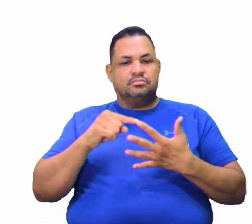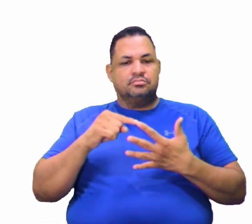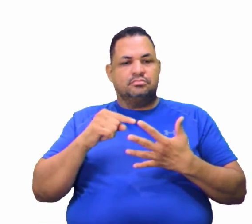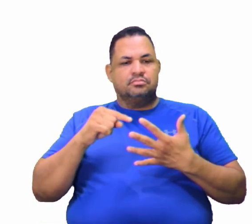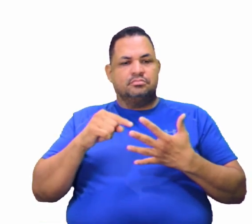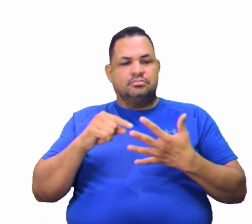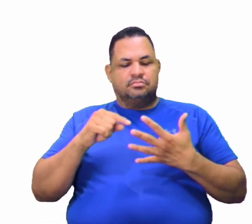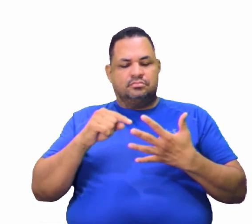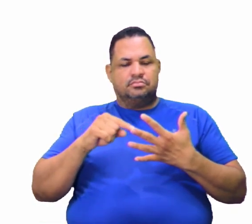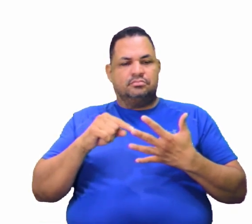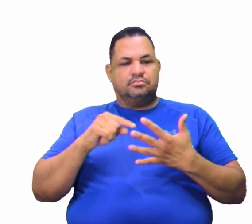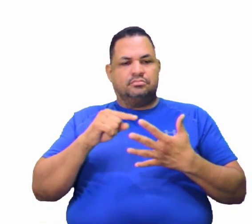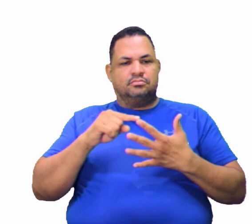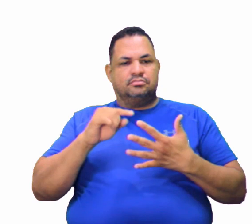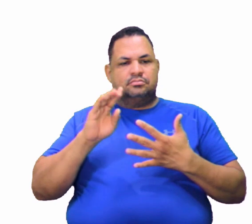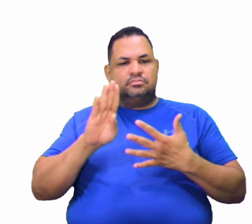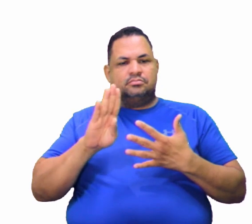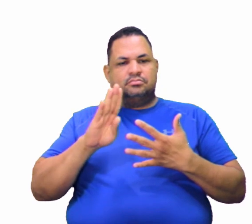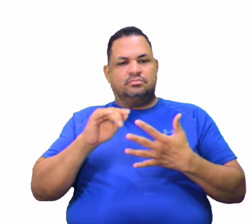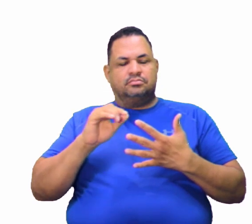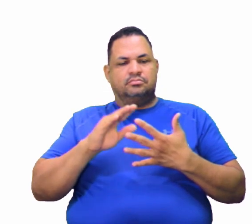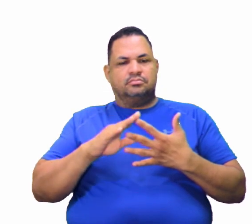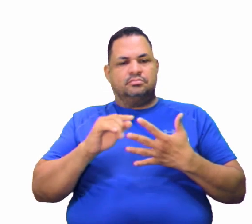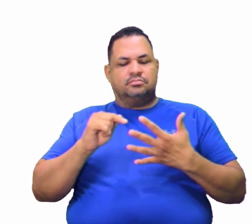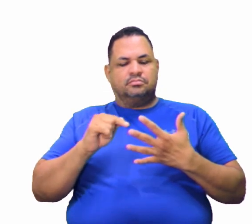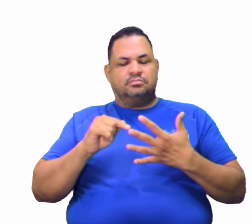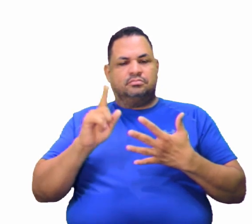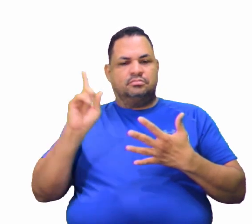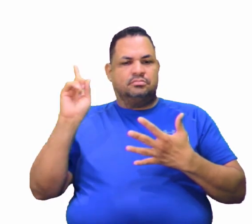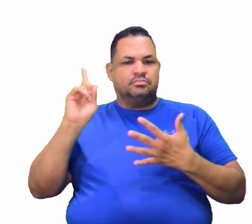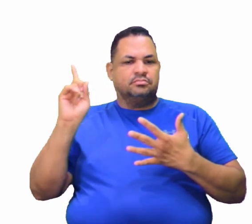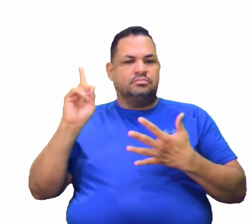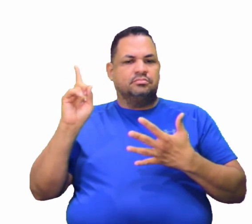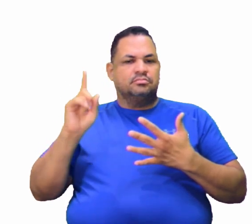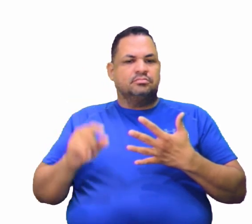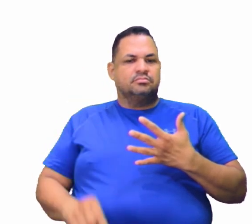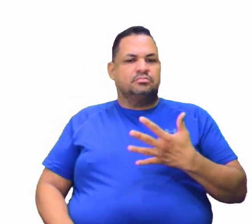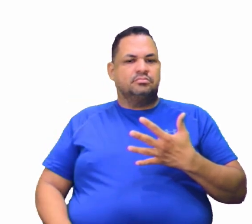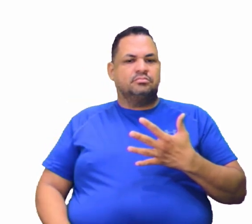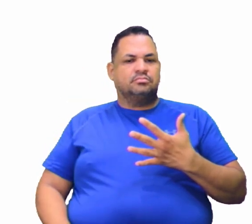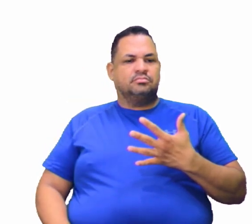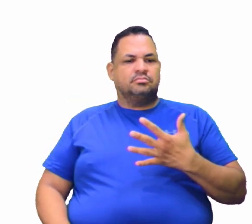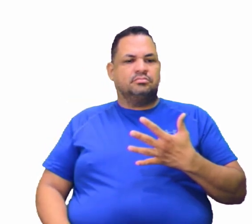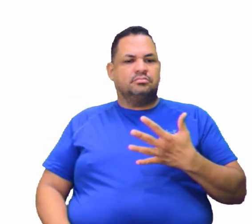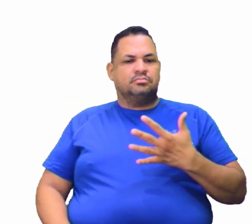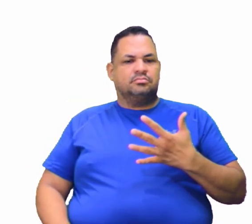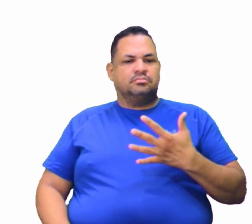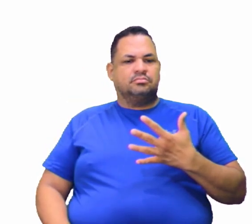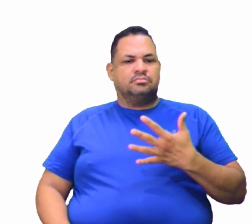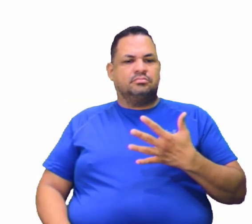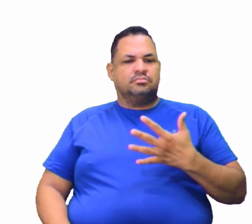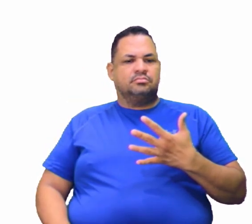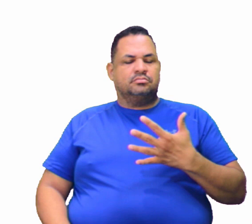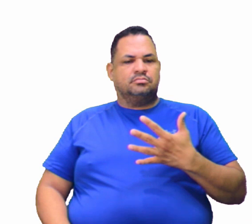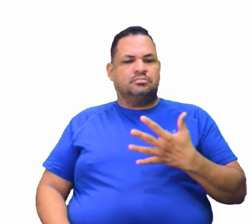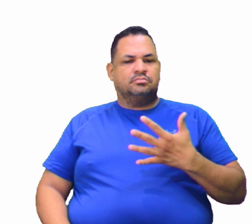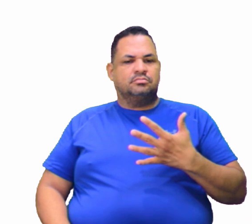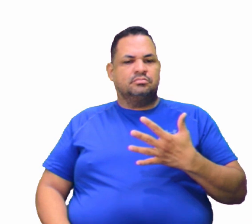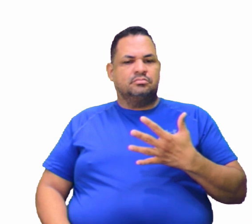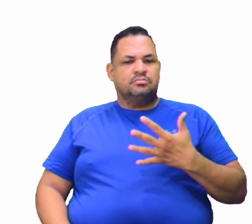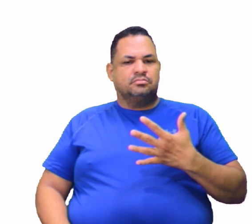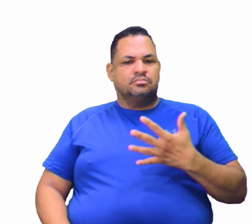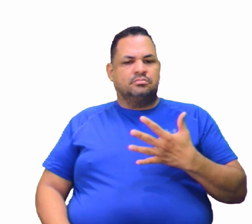Consegui. Se acha, acredita, os procurarão. D. Acham-se, se